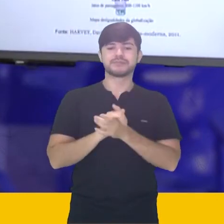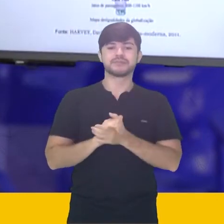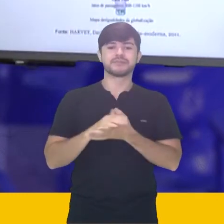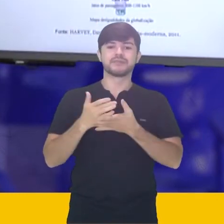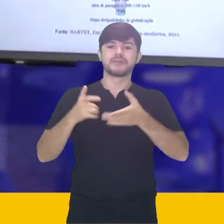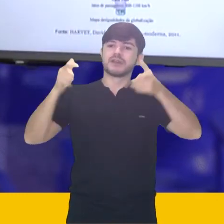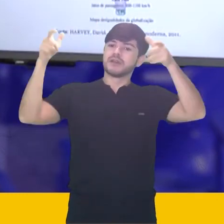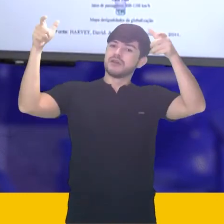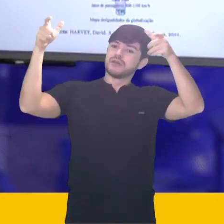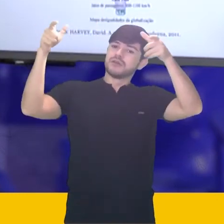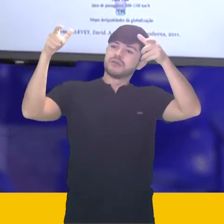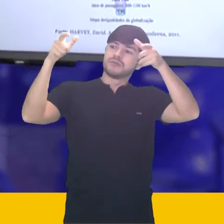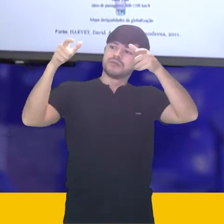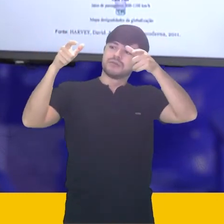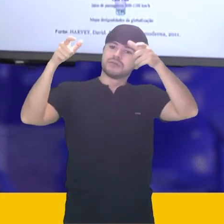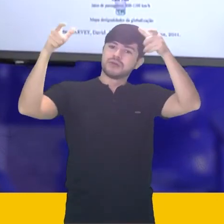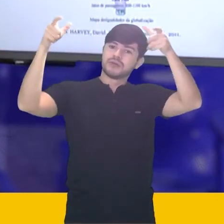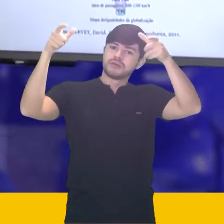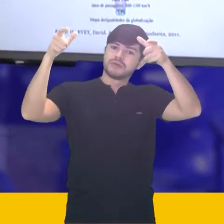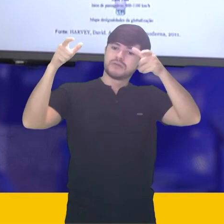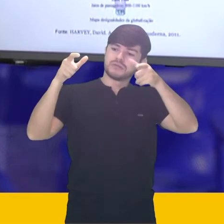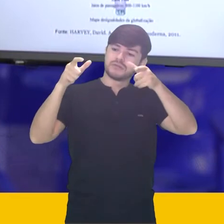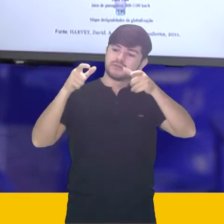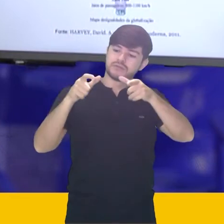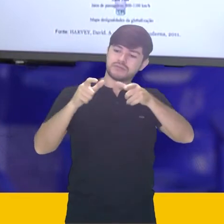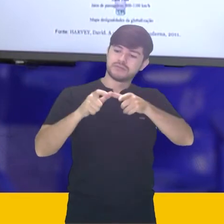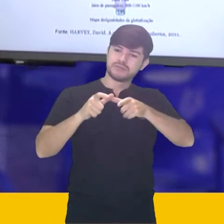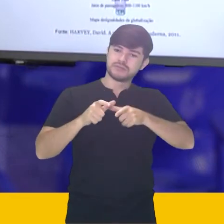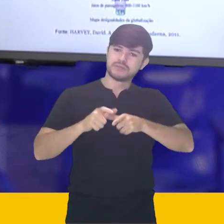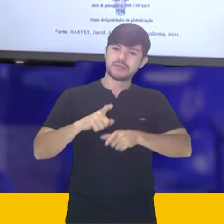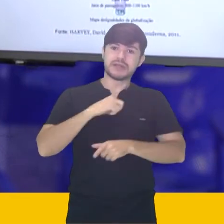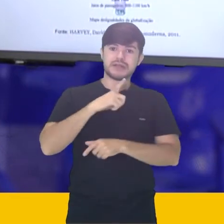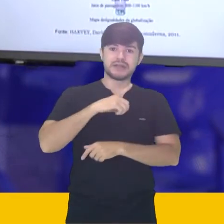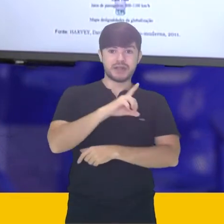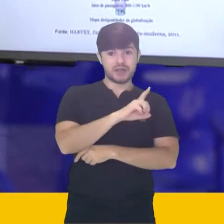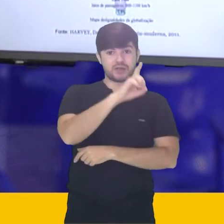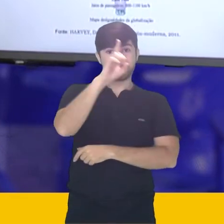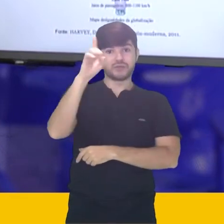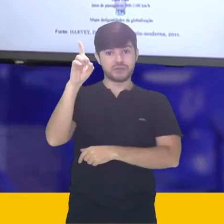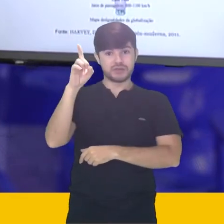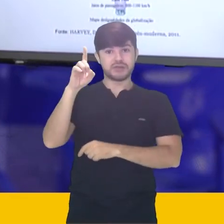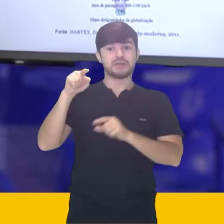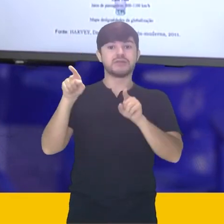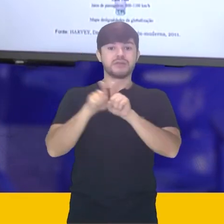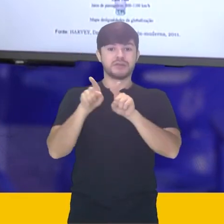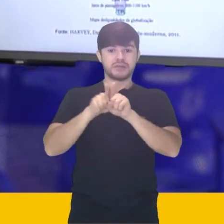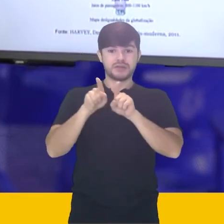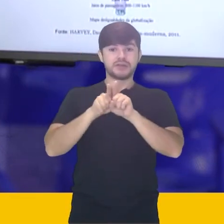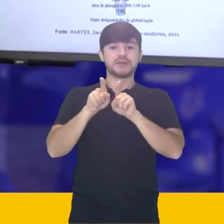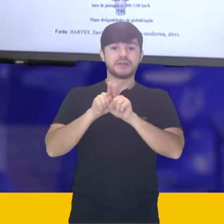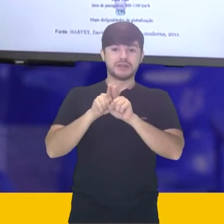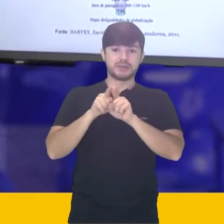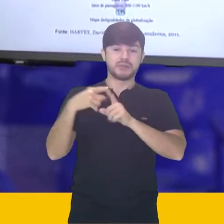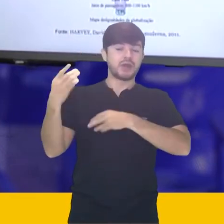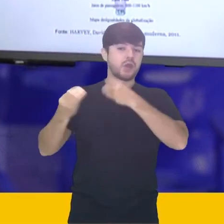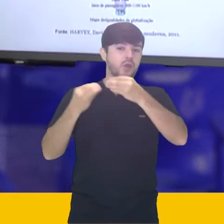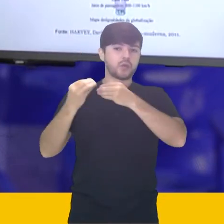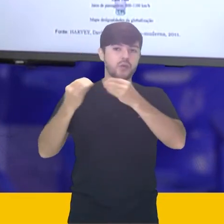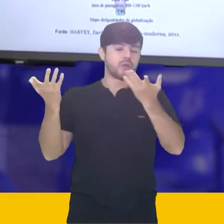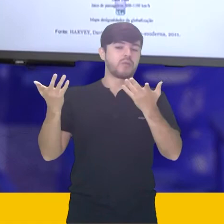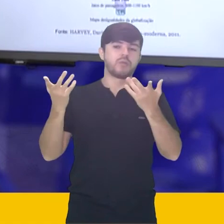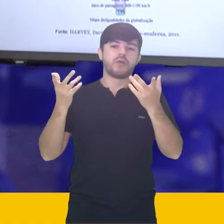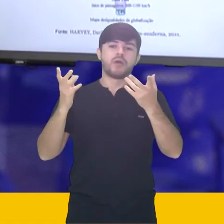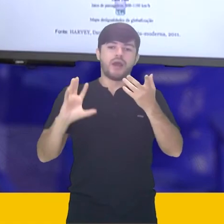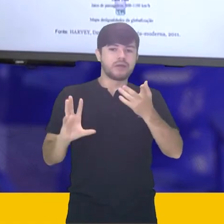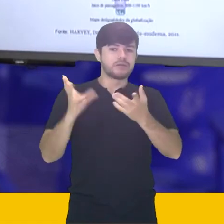Em cima de cada representação, de cada planisfério, você tem a data e tem as velocidades dos meios de transporte